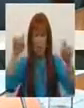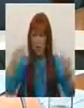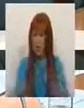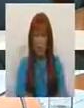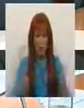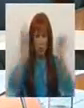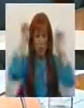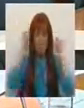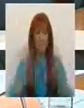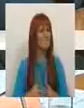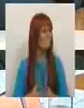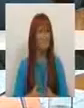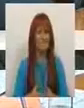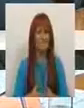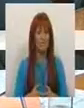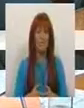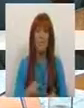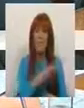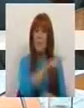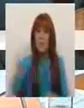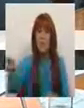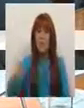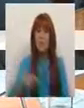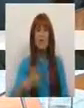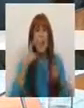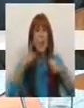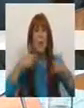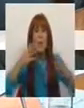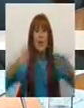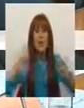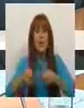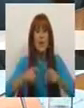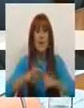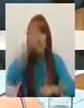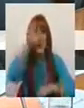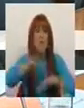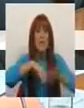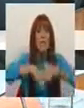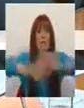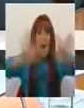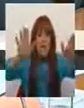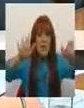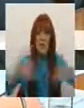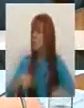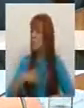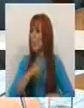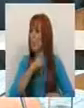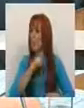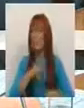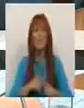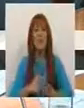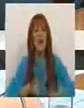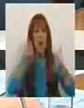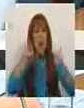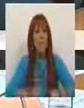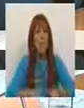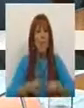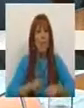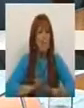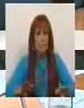atual. Para vós, o que é público tem que ser gerido pelo Estado. Não se preocupam se é bem ou